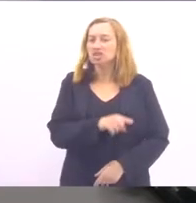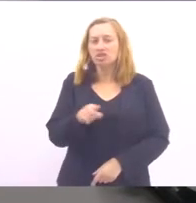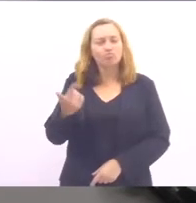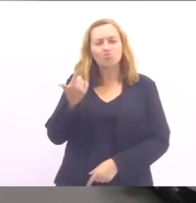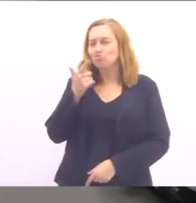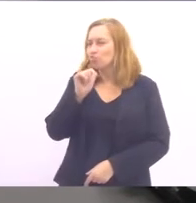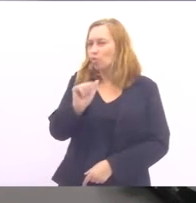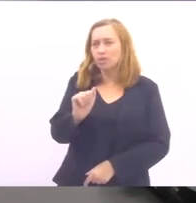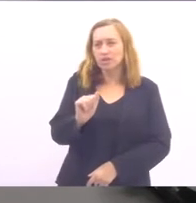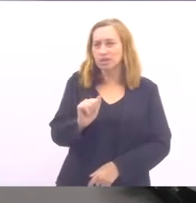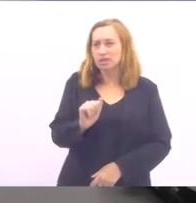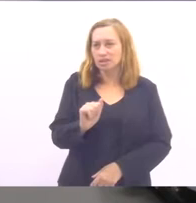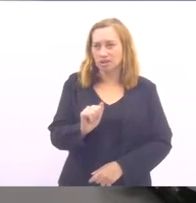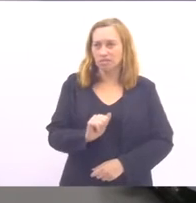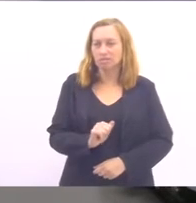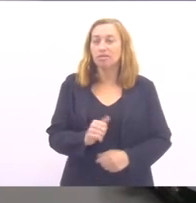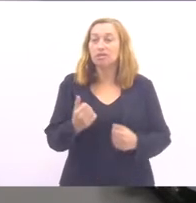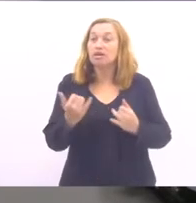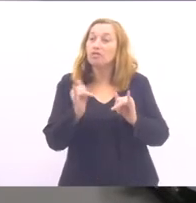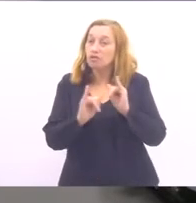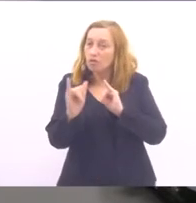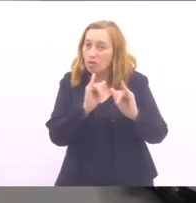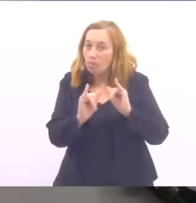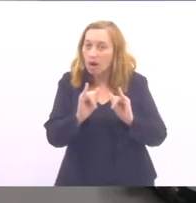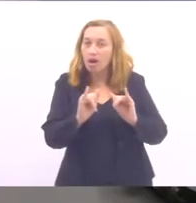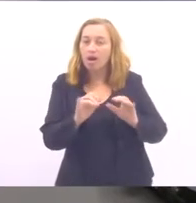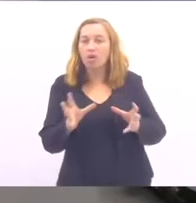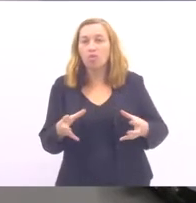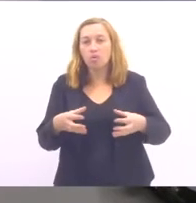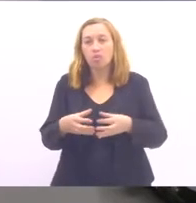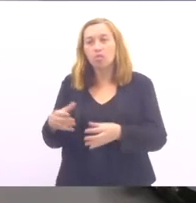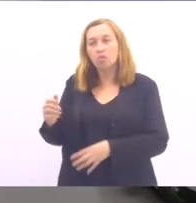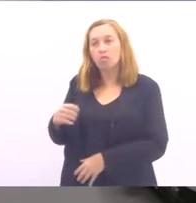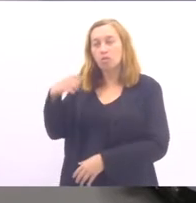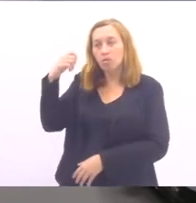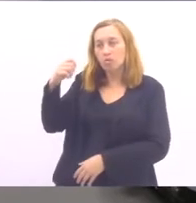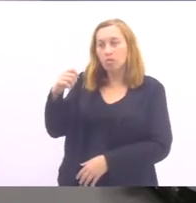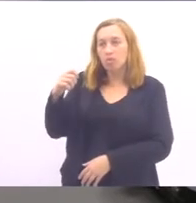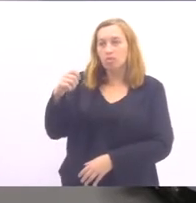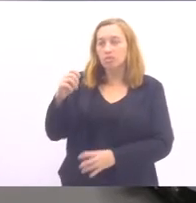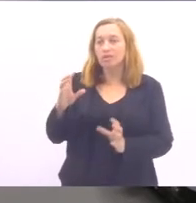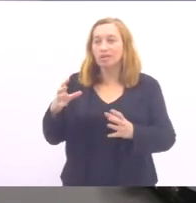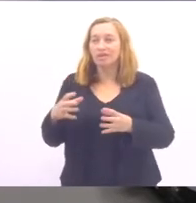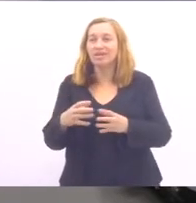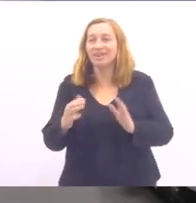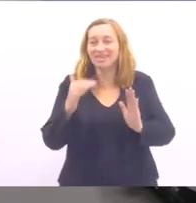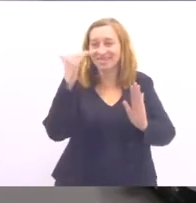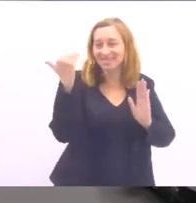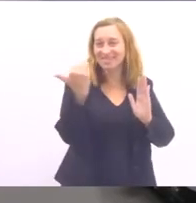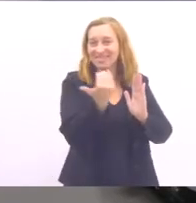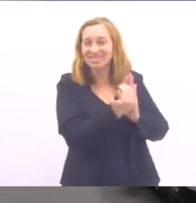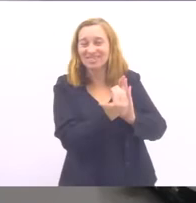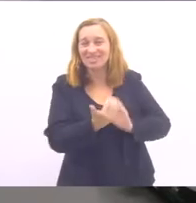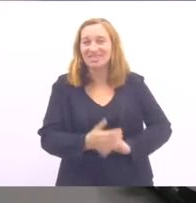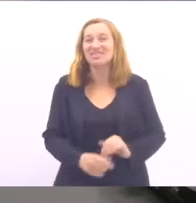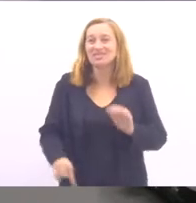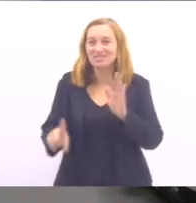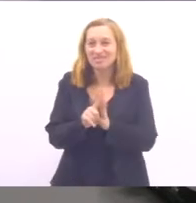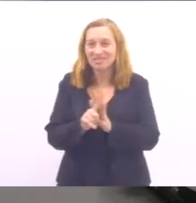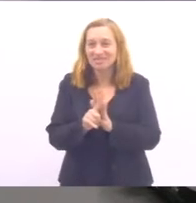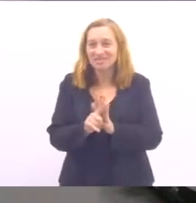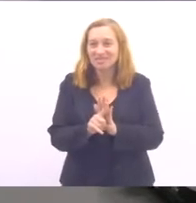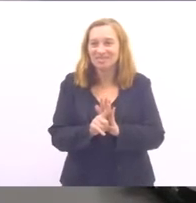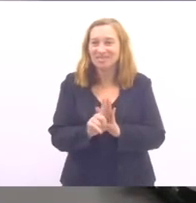conseguindo, vocês têm que imediatamente informar a comissão do cumpra-se, que a gente vai para a defensoria, vai para o Ministério Público e diz, olha, tem uma lei que é isento,